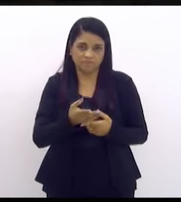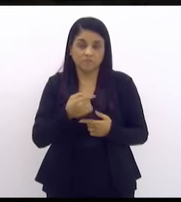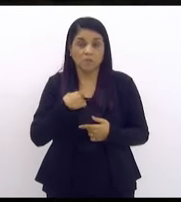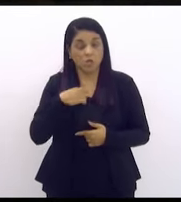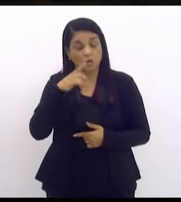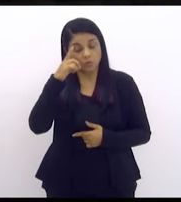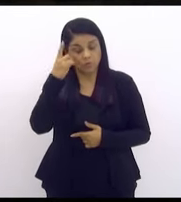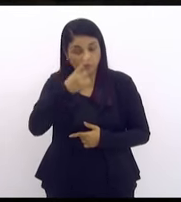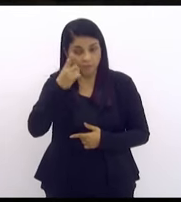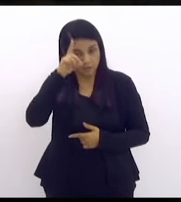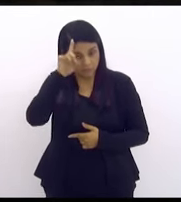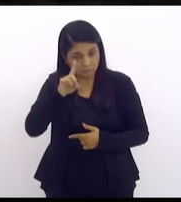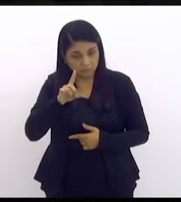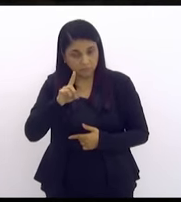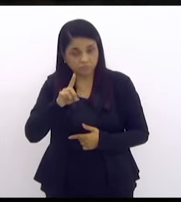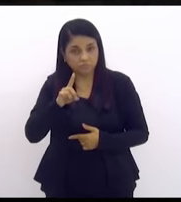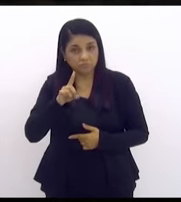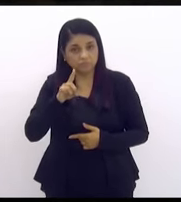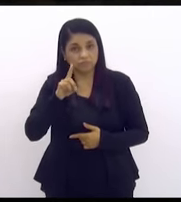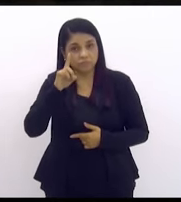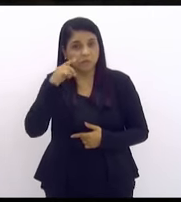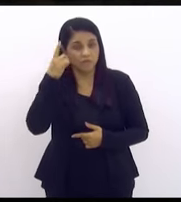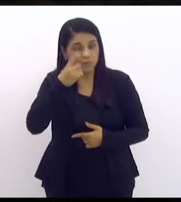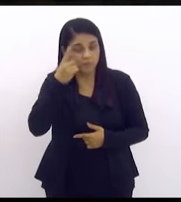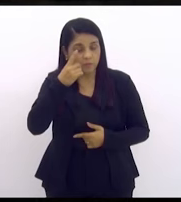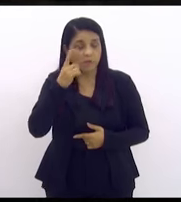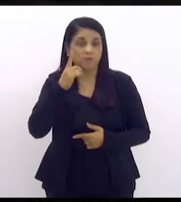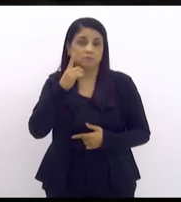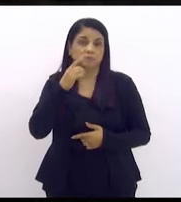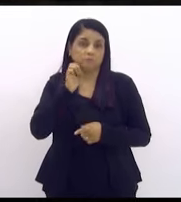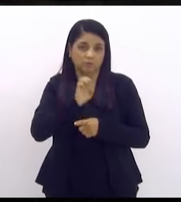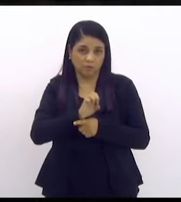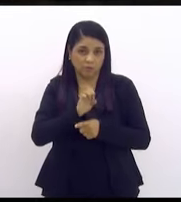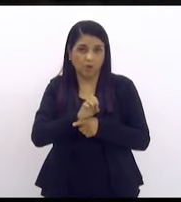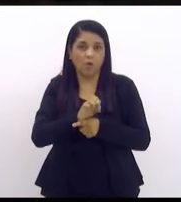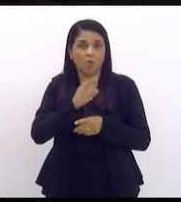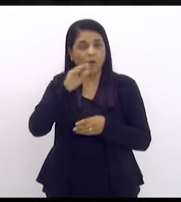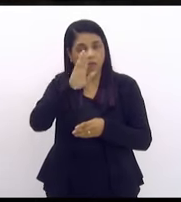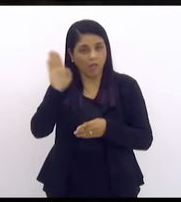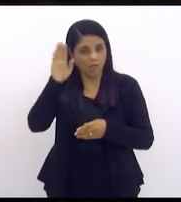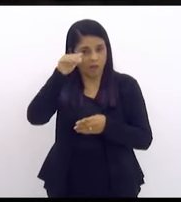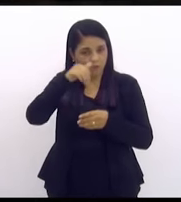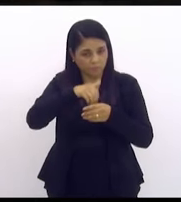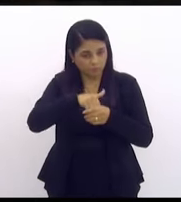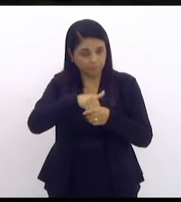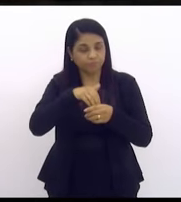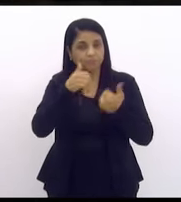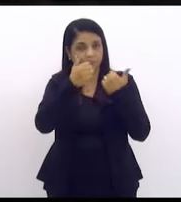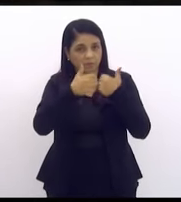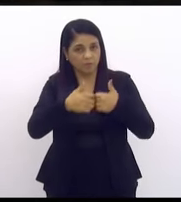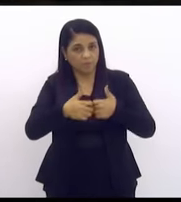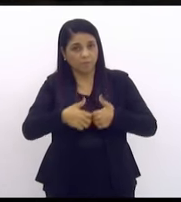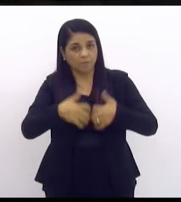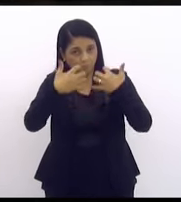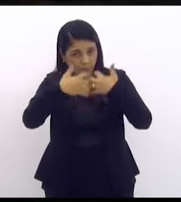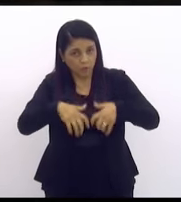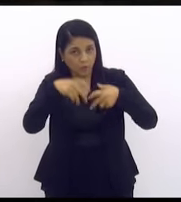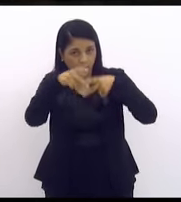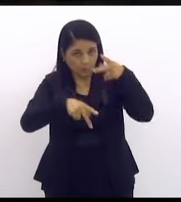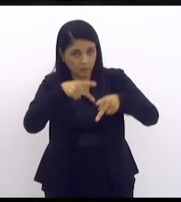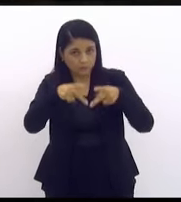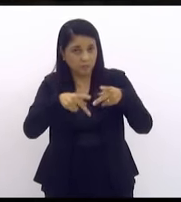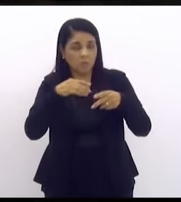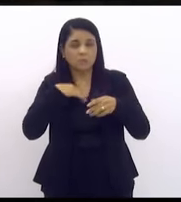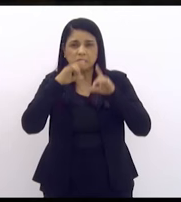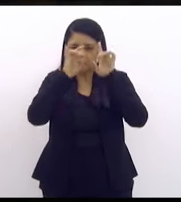deputado estadual eleito por Petrópolis, estou aqui para trabalhar por todo o estado do Rio de Janeiro, em especial para as cidades do